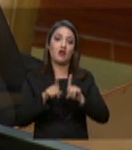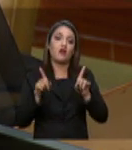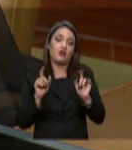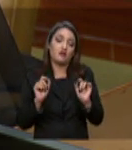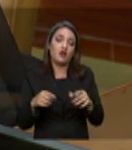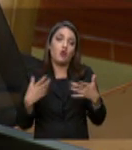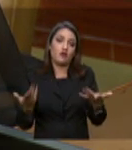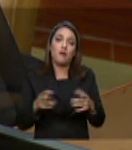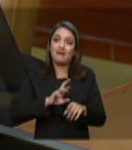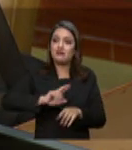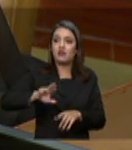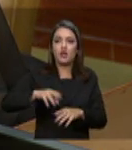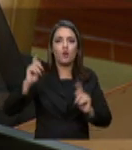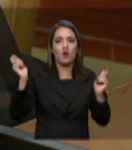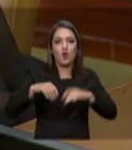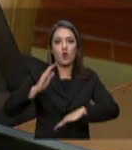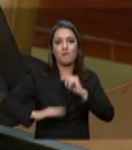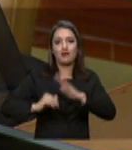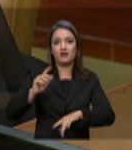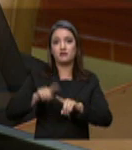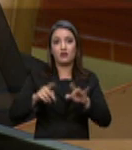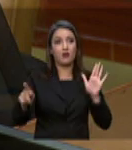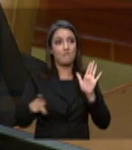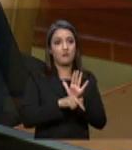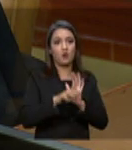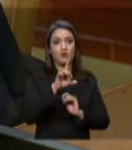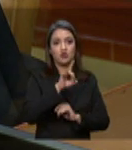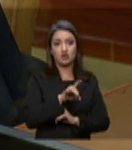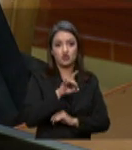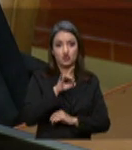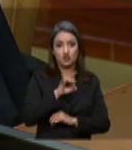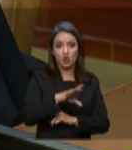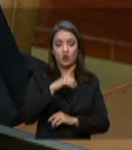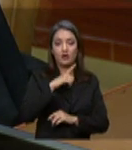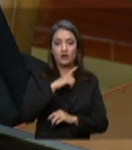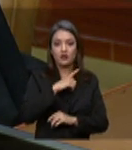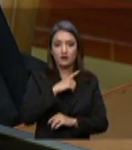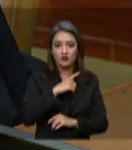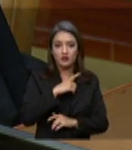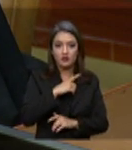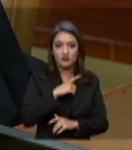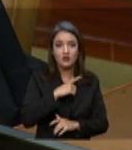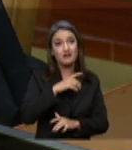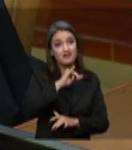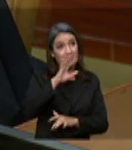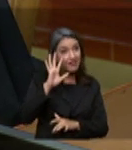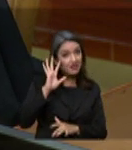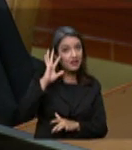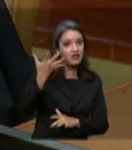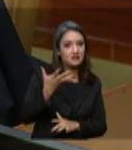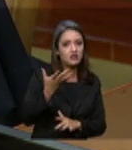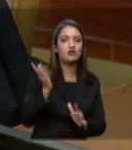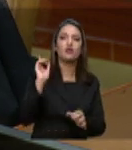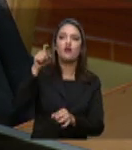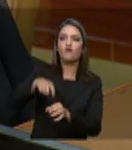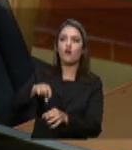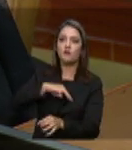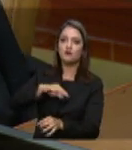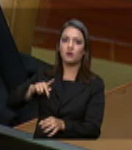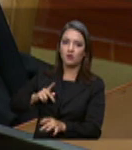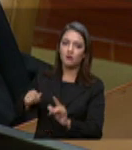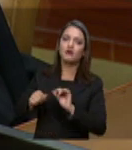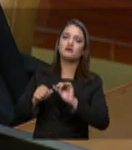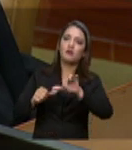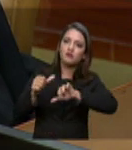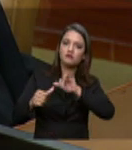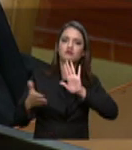Por conseguinte a competência reservada ao condutor do feito que se assim decidisse devolveria ao Ministério Público para que